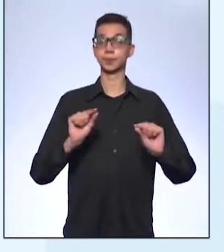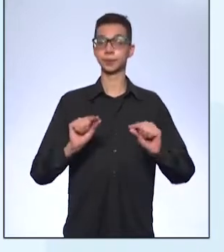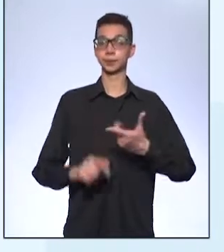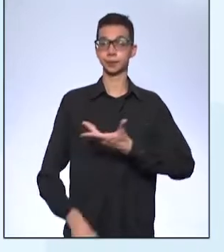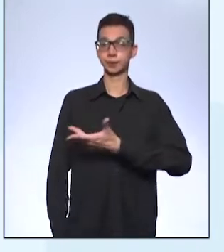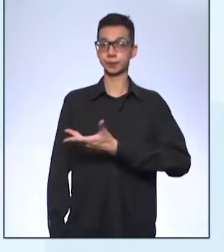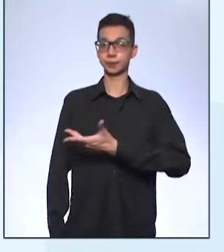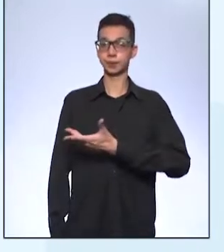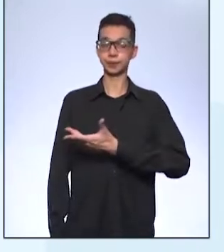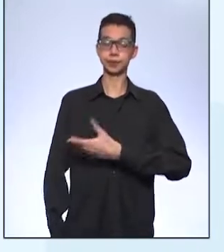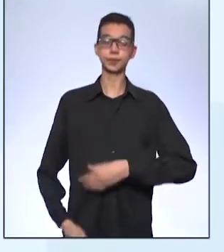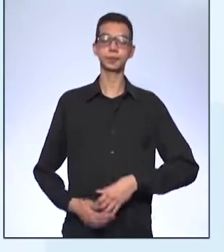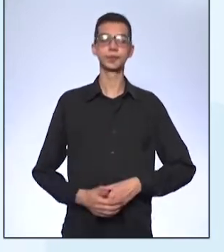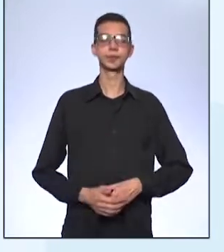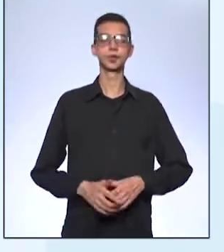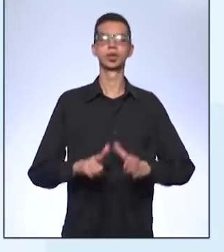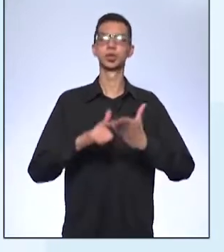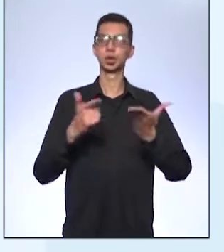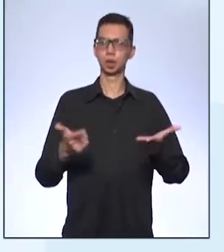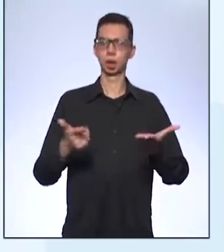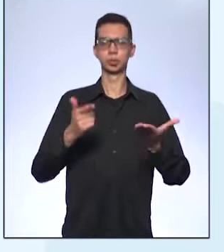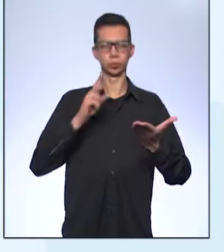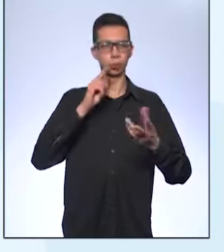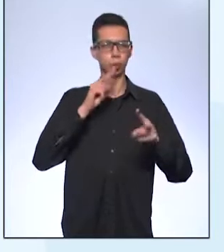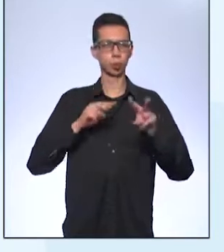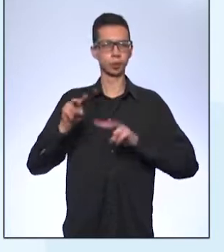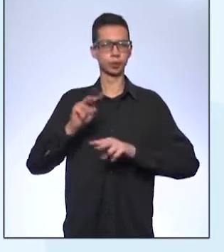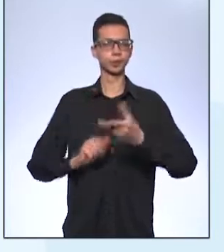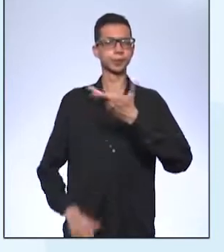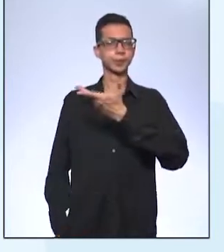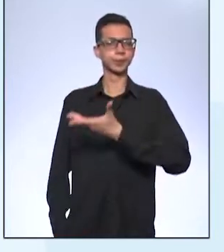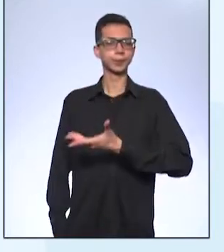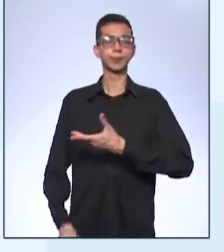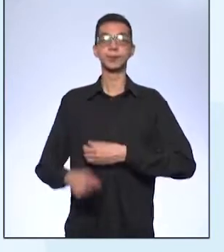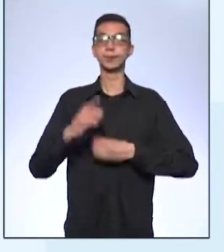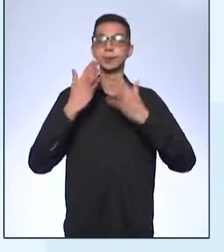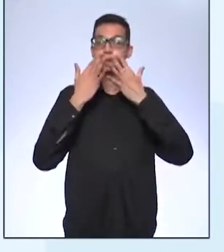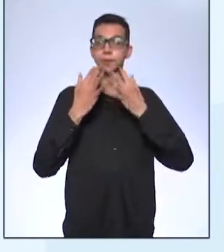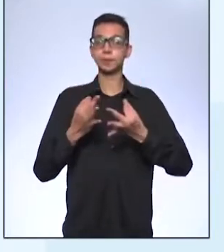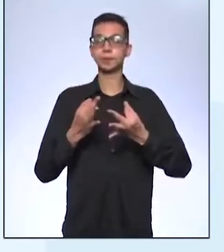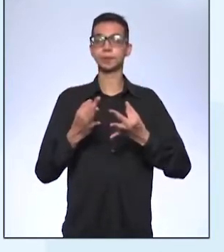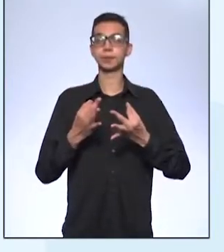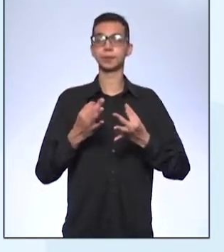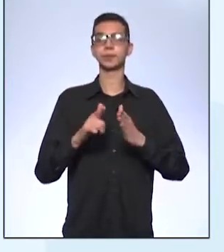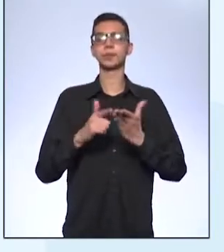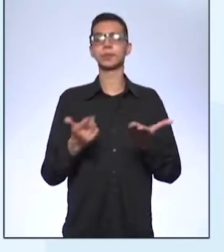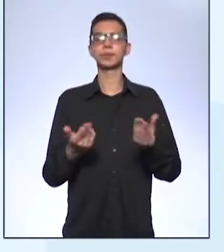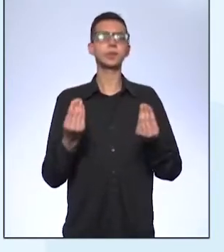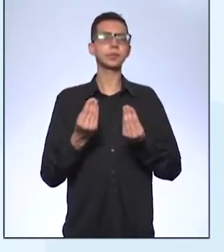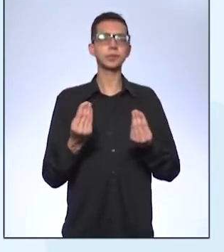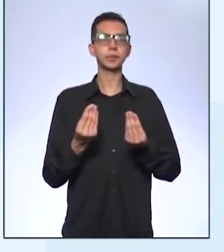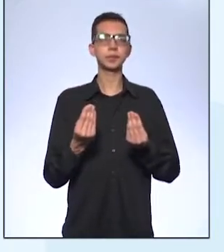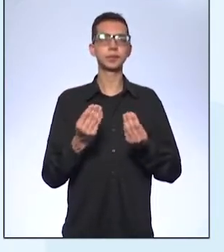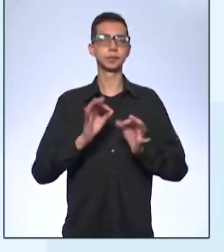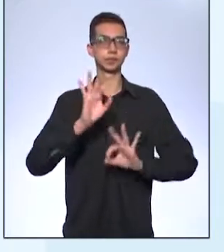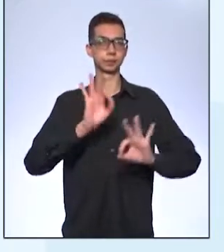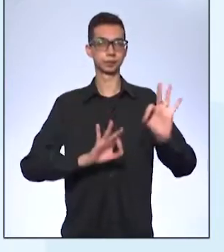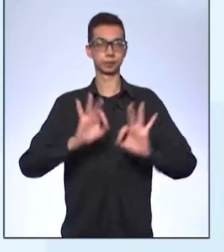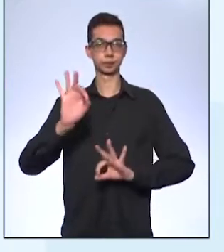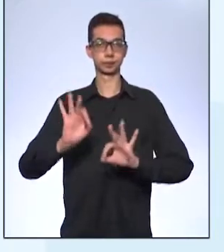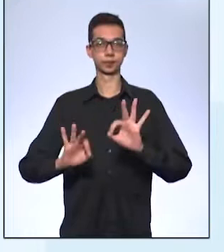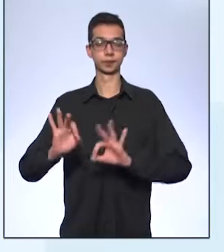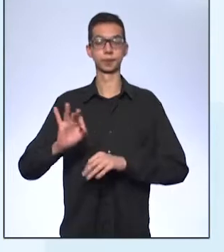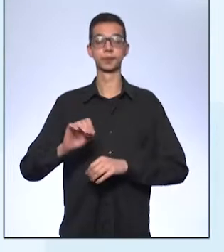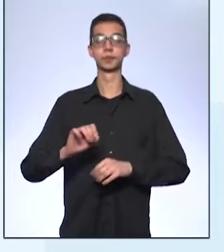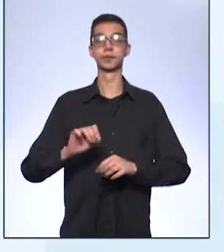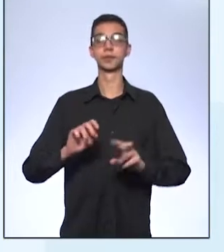um jornal e aí prestassem atenção qual é a estrutura do jornal, você tem o